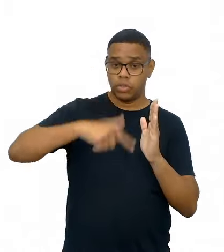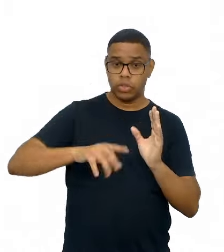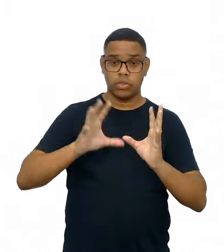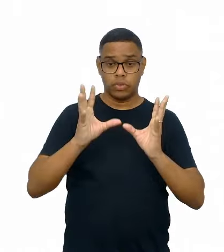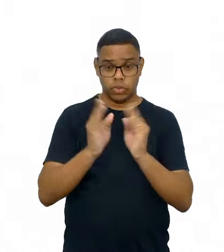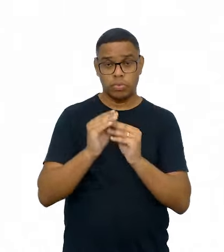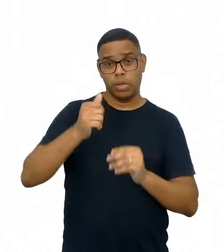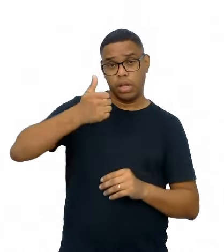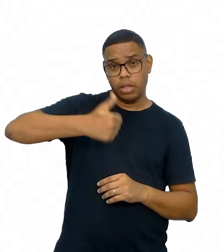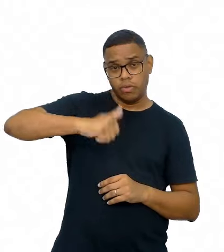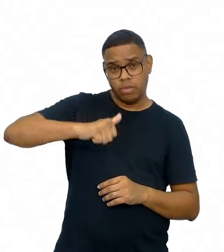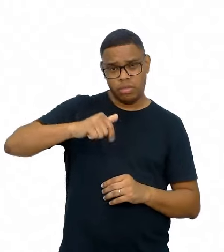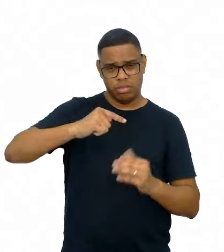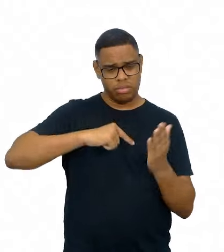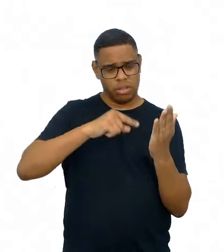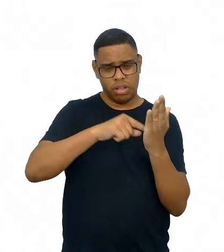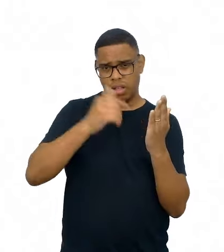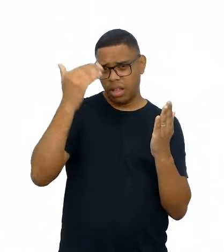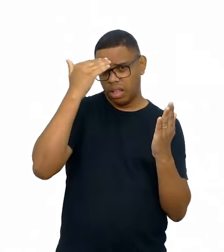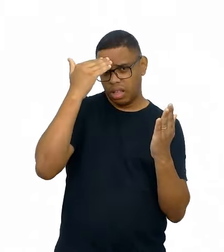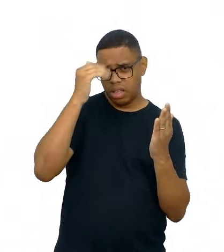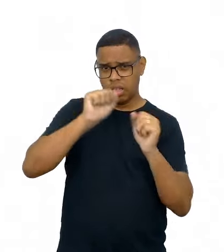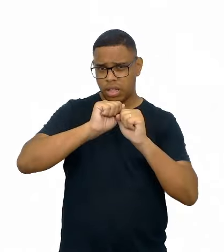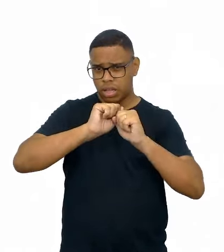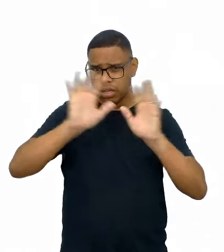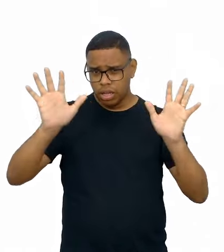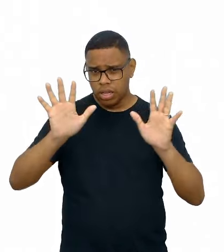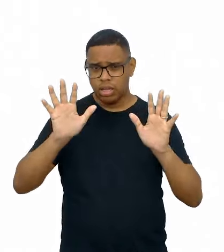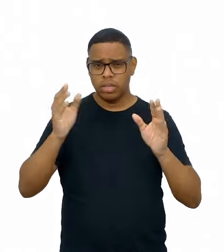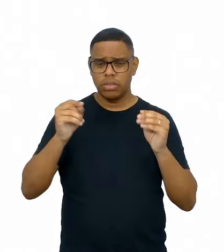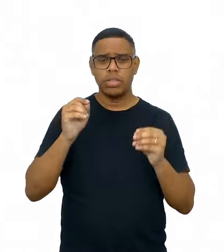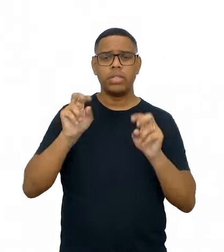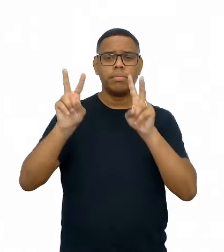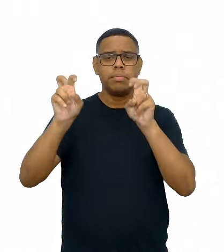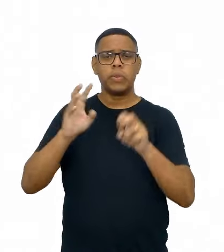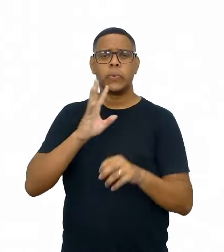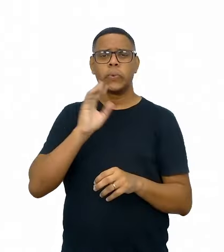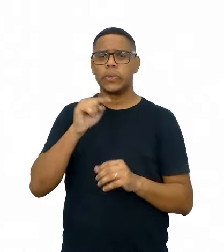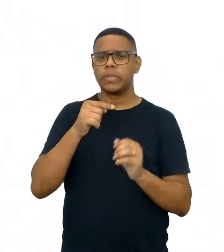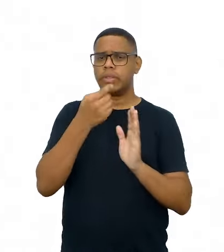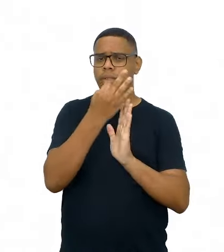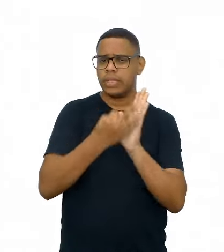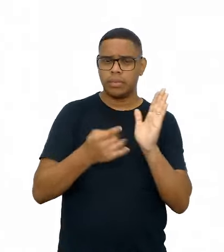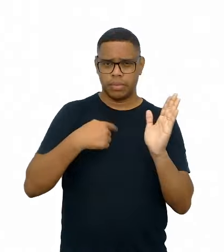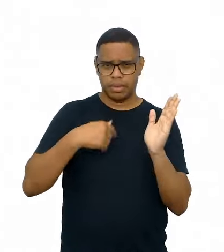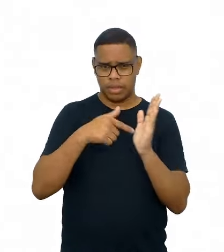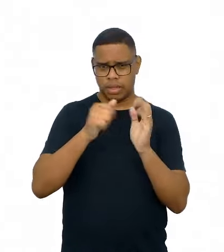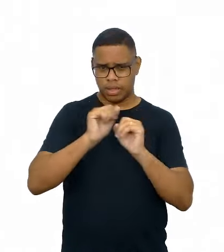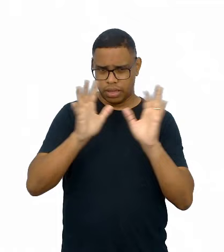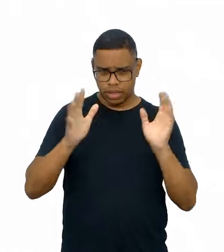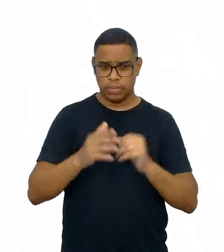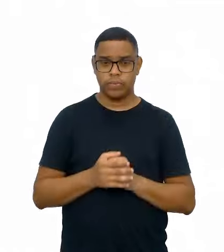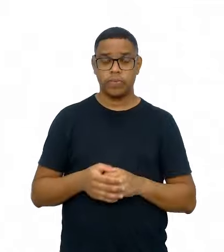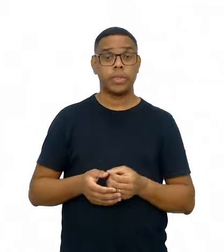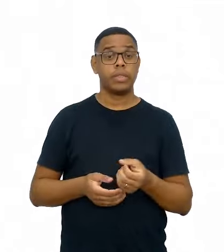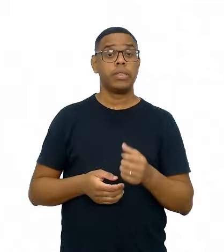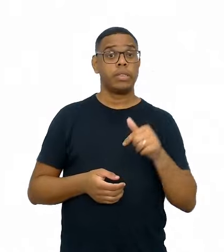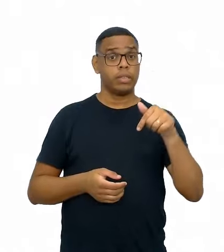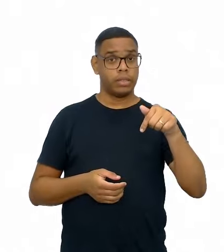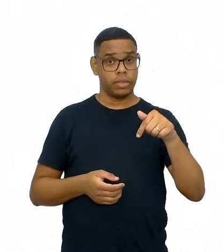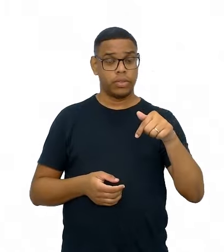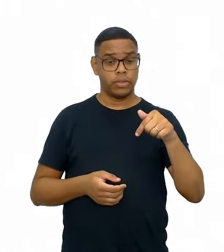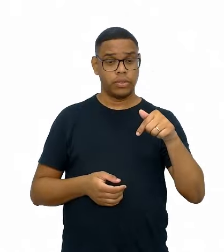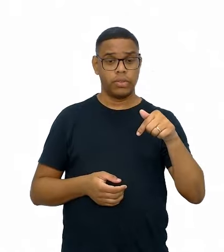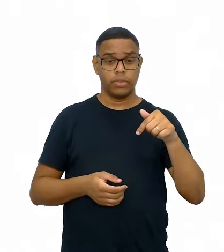texto-fonte. E a atividade 7, ele vai copiar o resumo no caderno. Bem, vimos aí, né, o passo